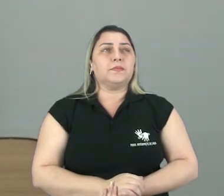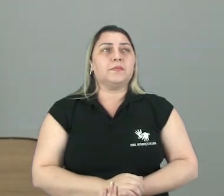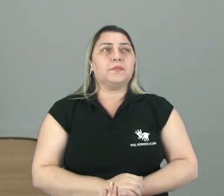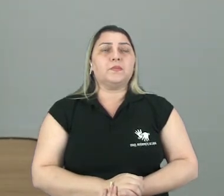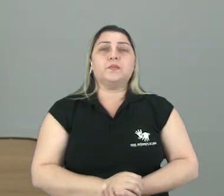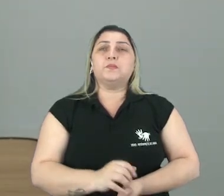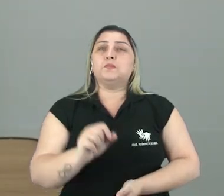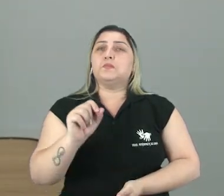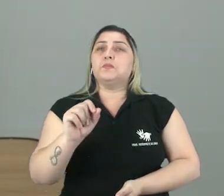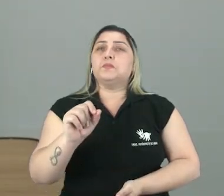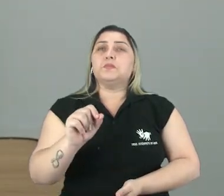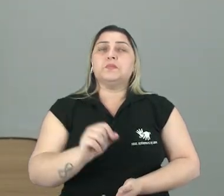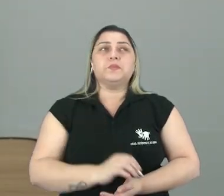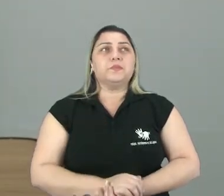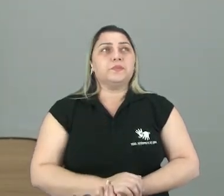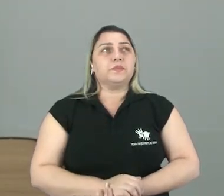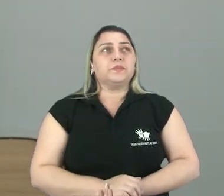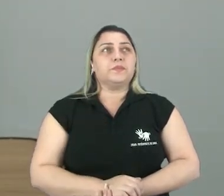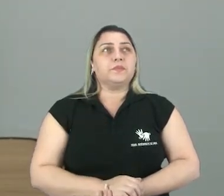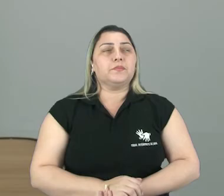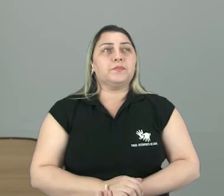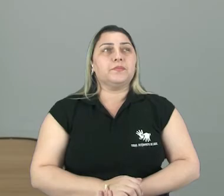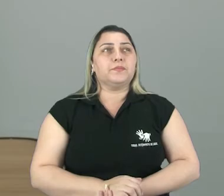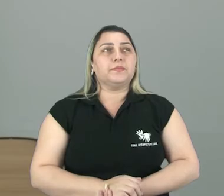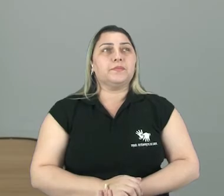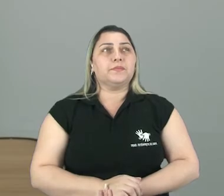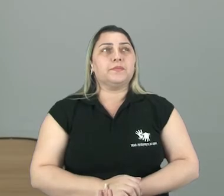que foi o Quilombo dos Palmares?